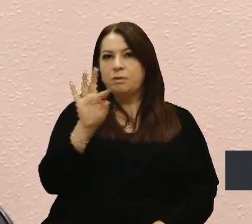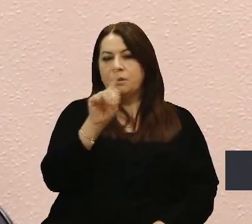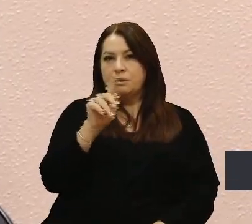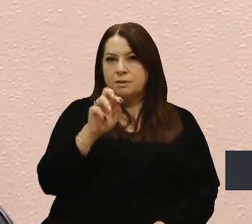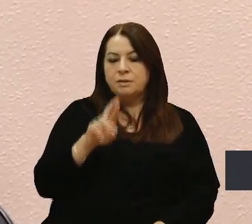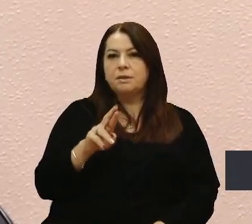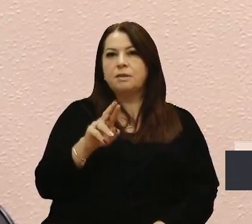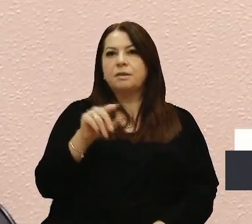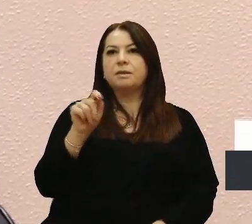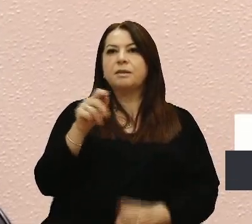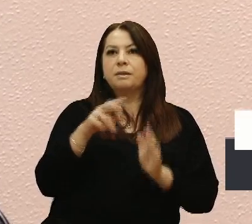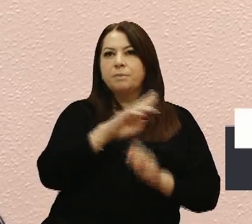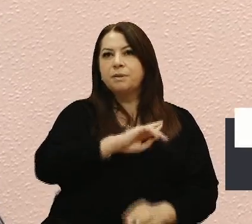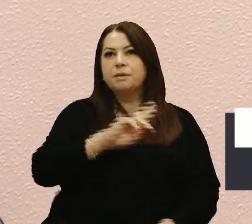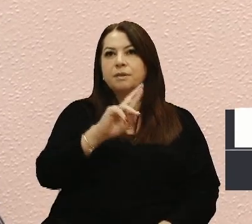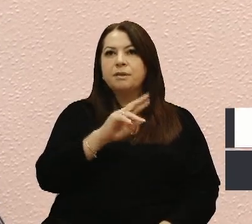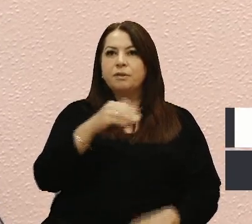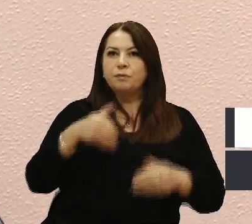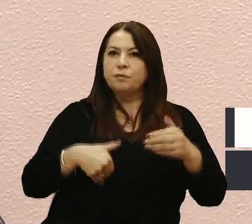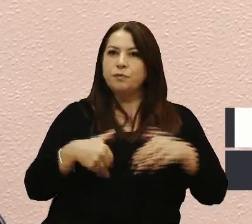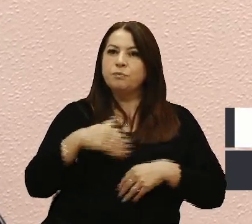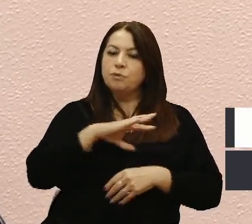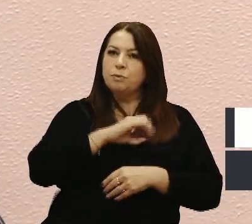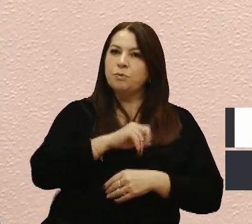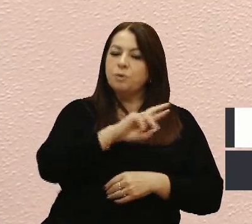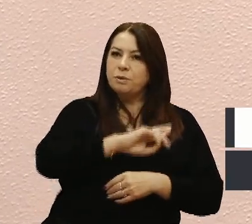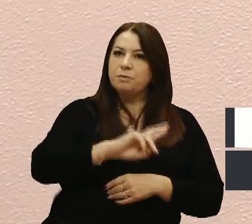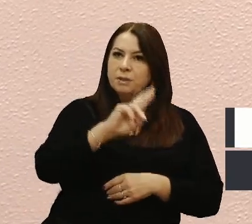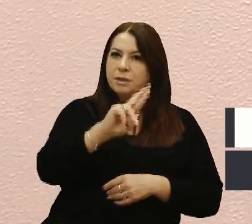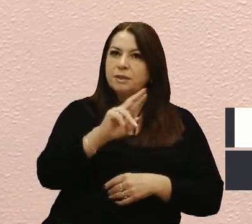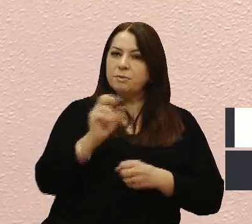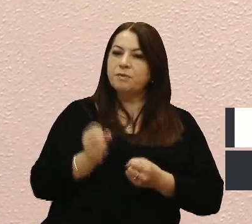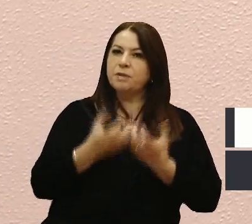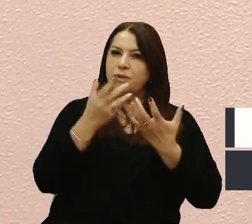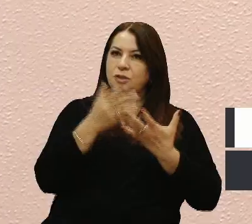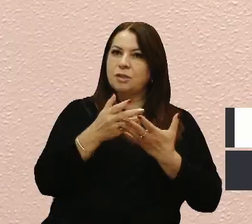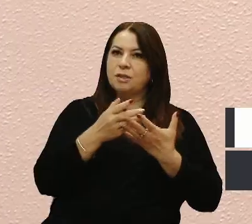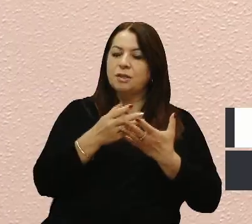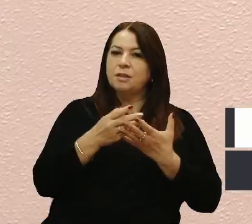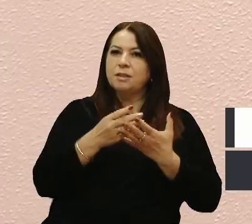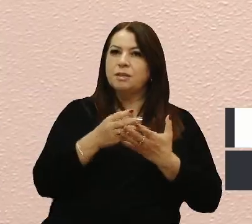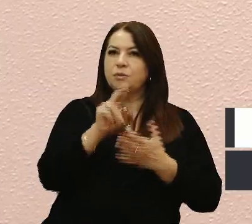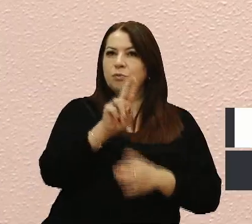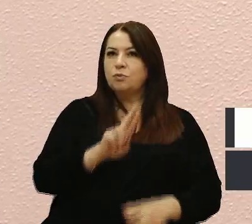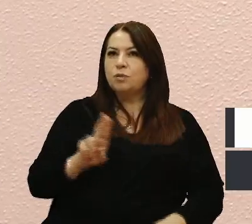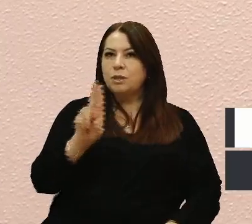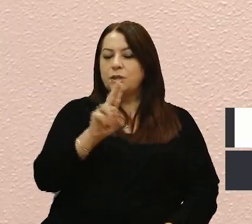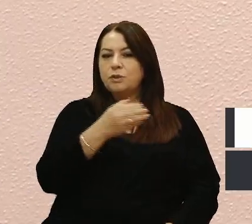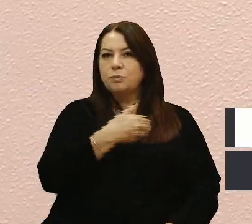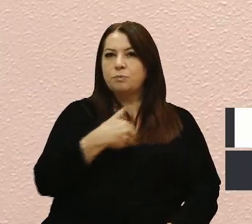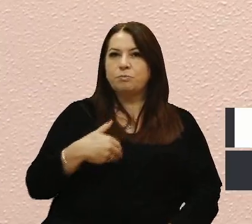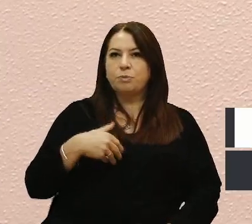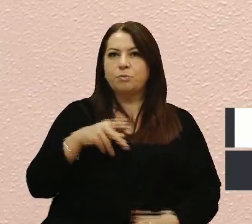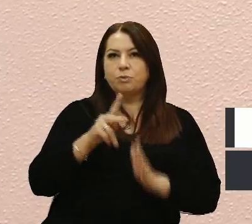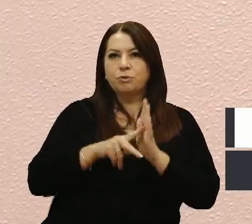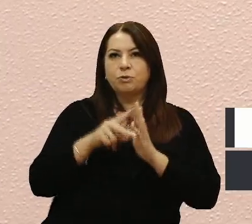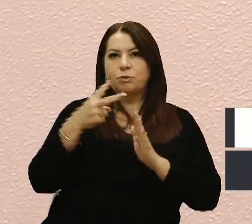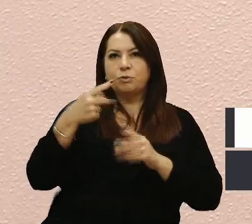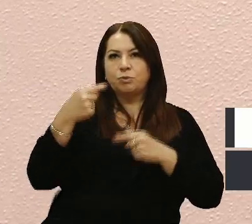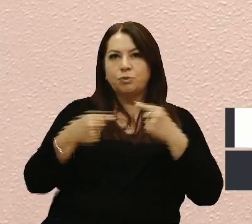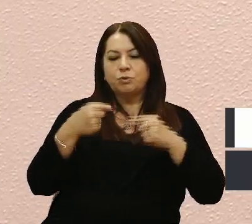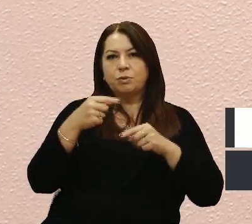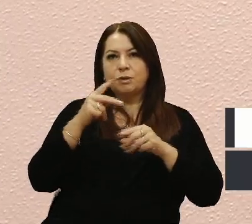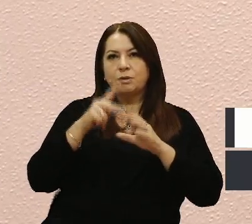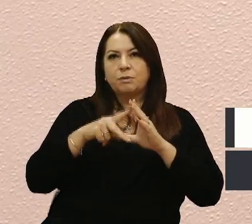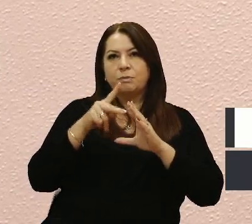representando a Associação Fome de Amor, que hoje vem para celebrar aqui a declaração de utilidade pública, projeto de nossa iniciativa que está em segunda discussão e votação